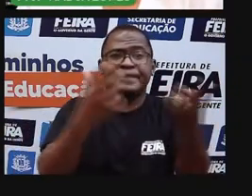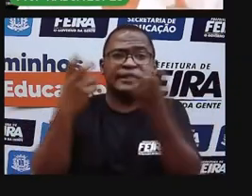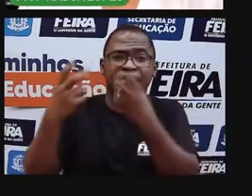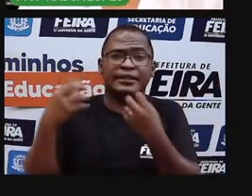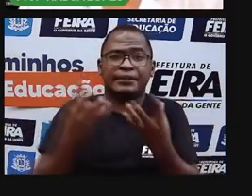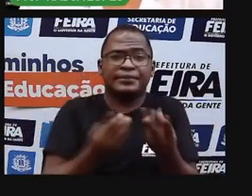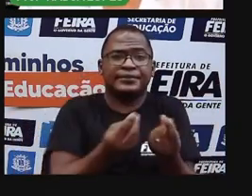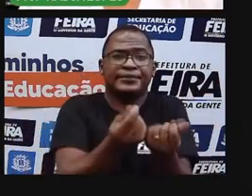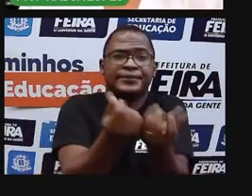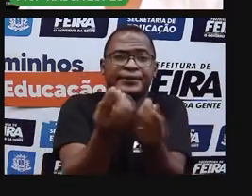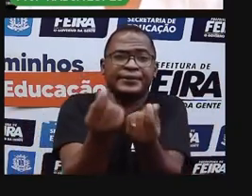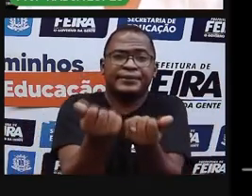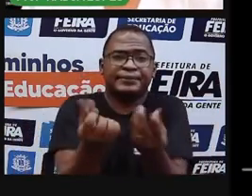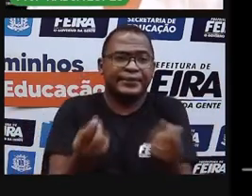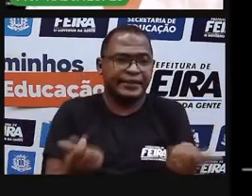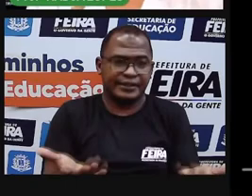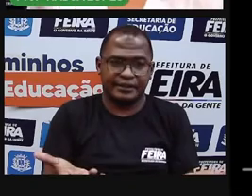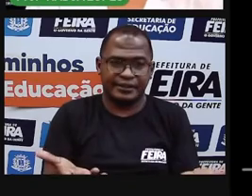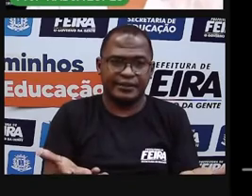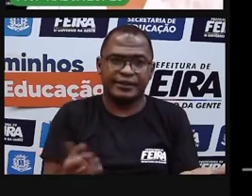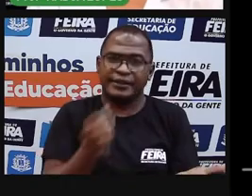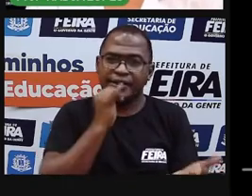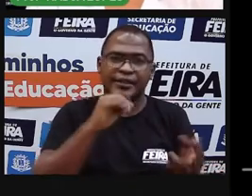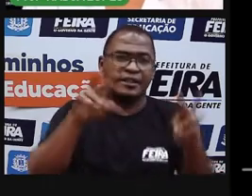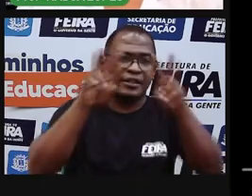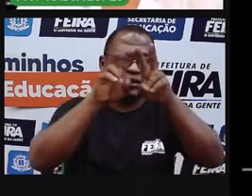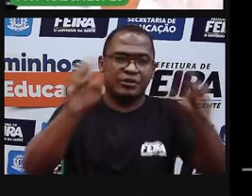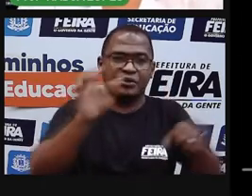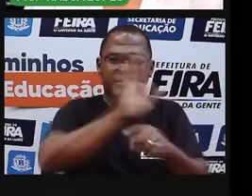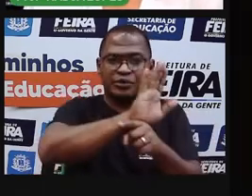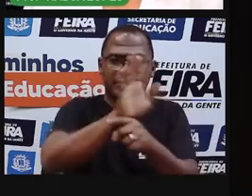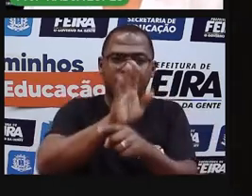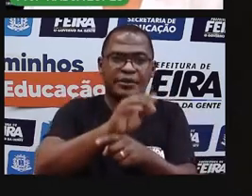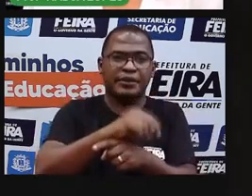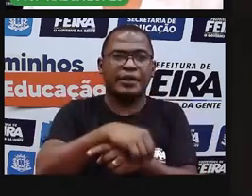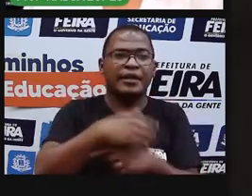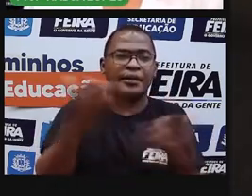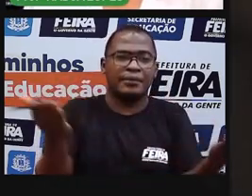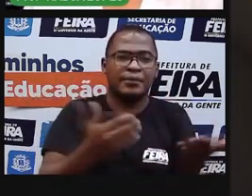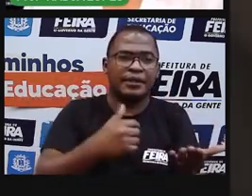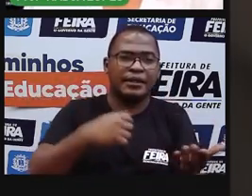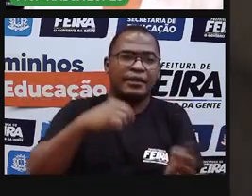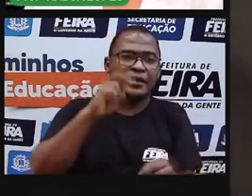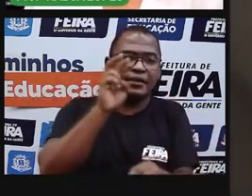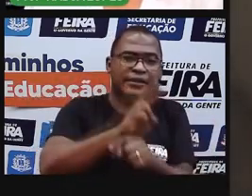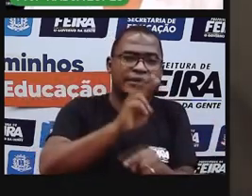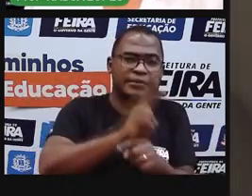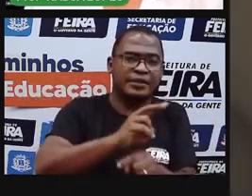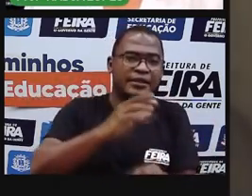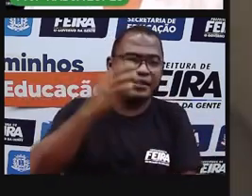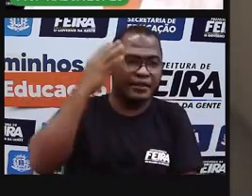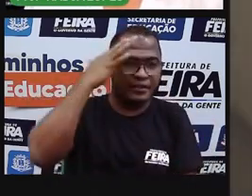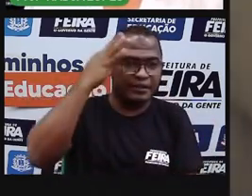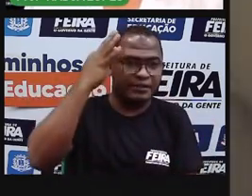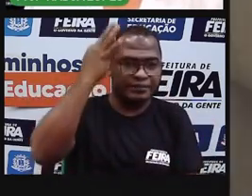então vamos lá assistir vida e se chama pequeno raio de esperança E aí